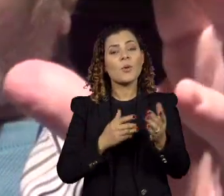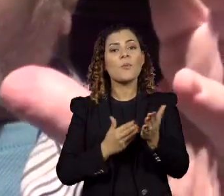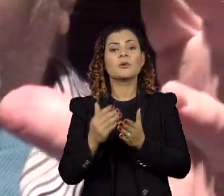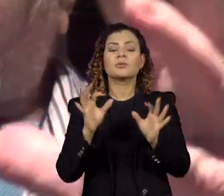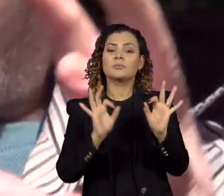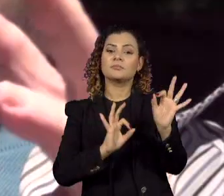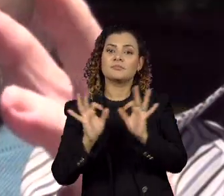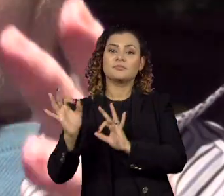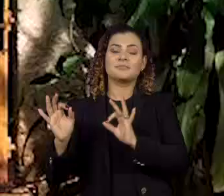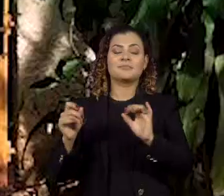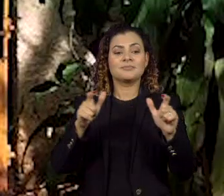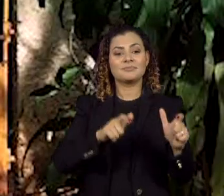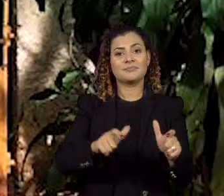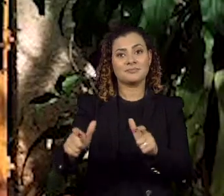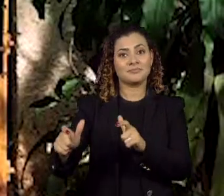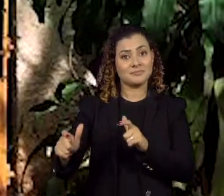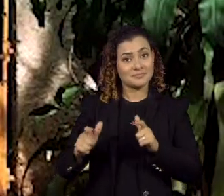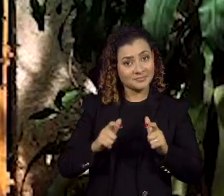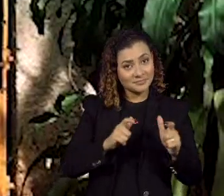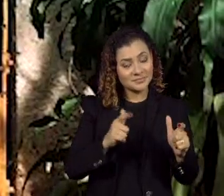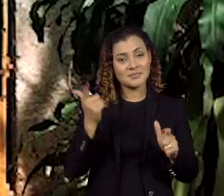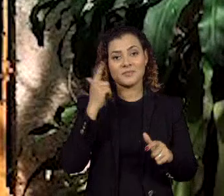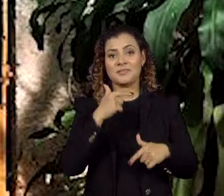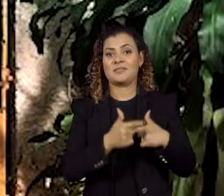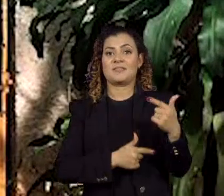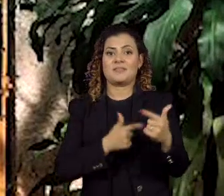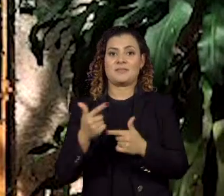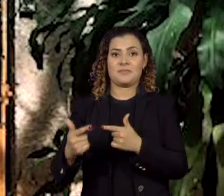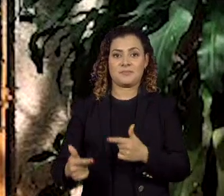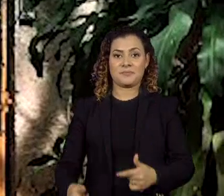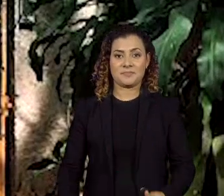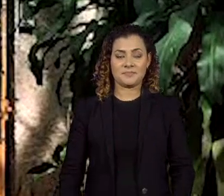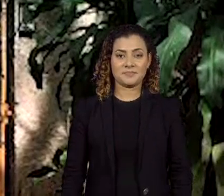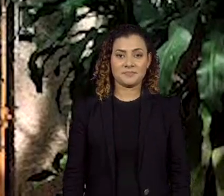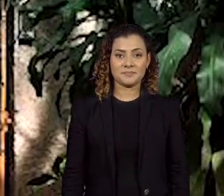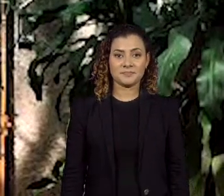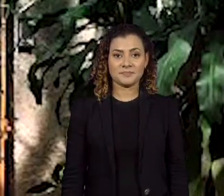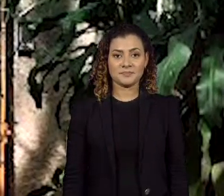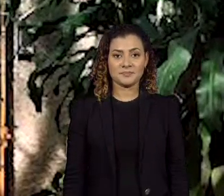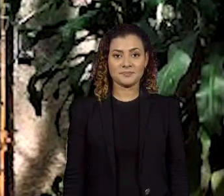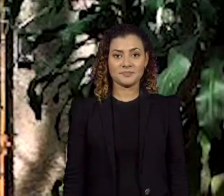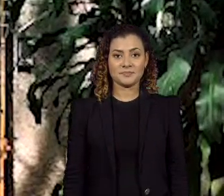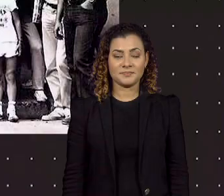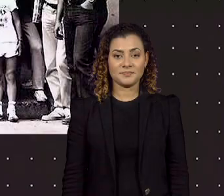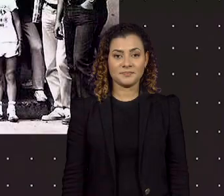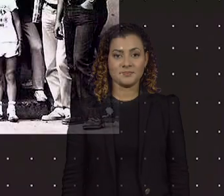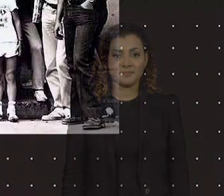construir espaços para poder trabalhar.